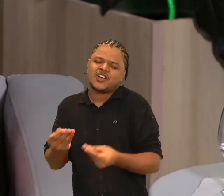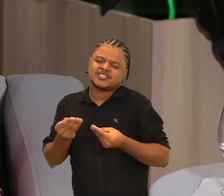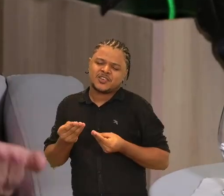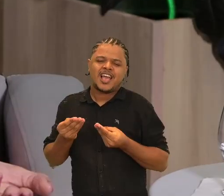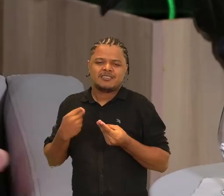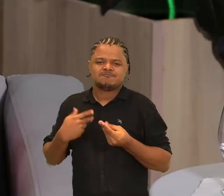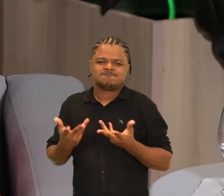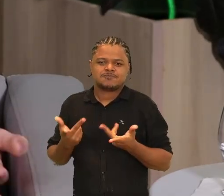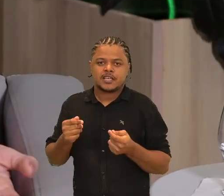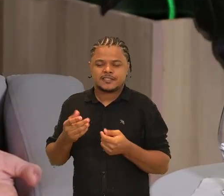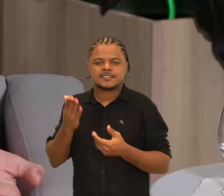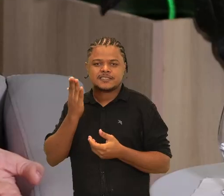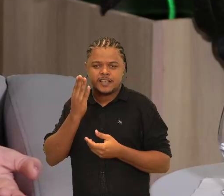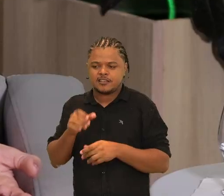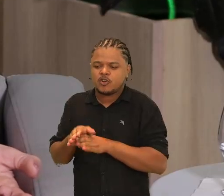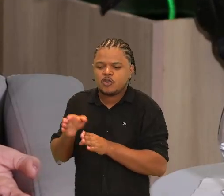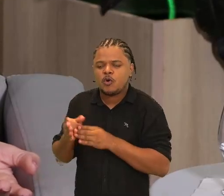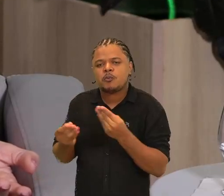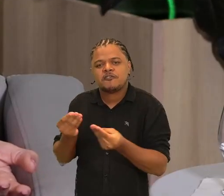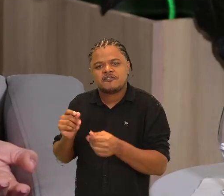e tem umas que desabam na sua frente.